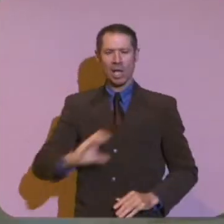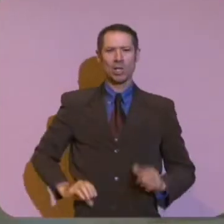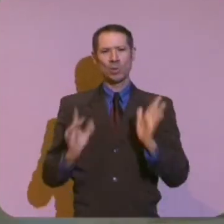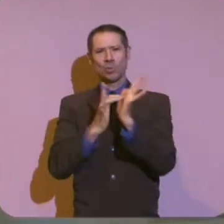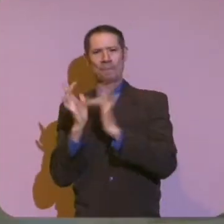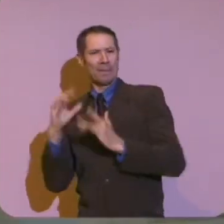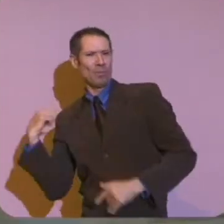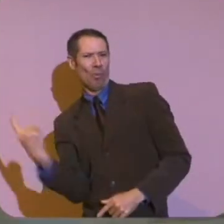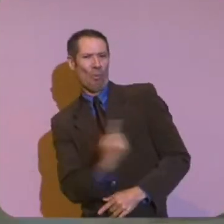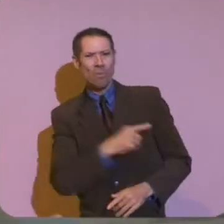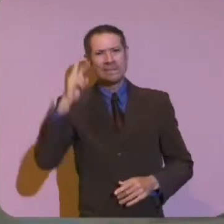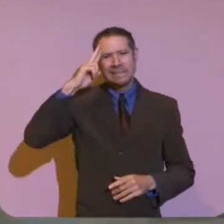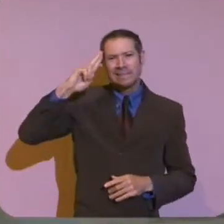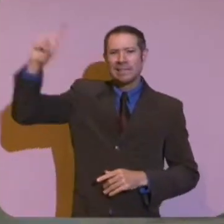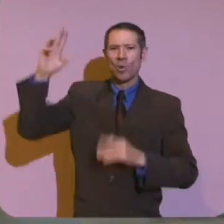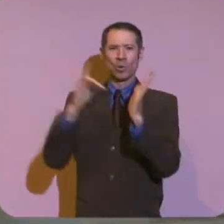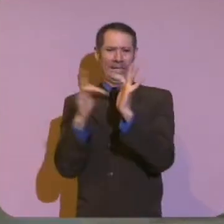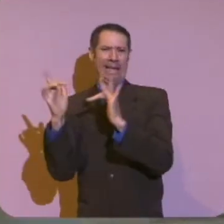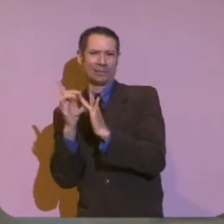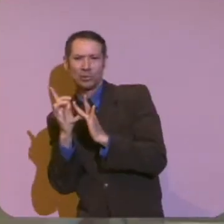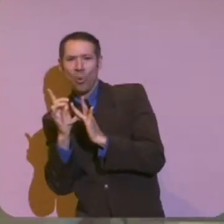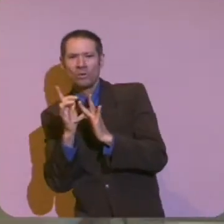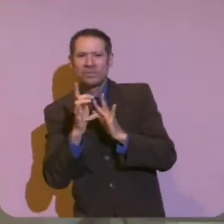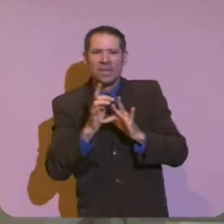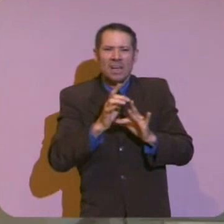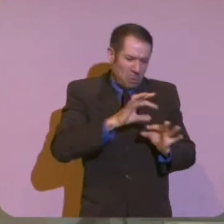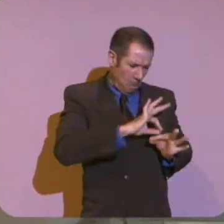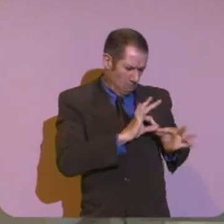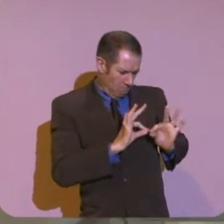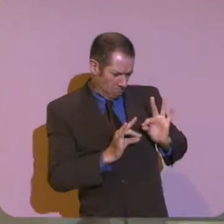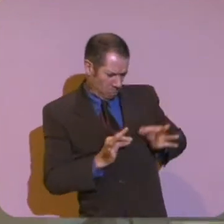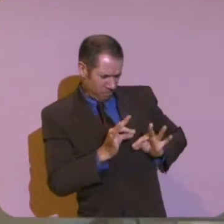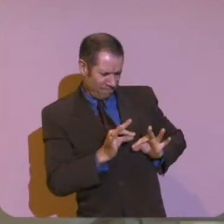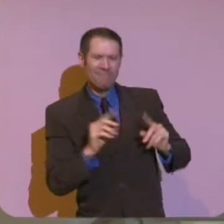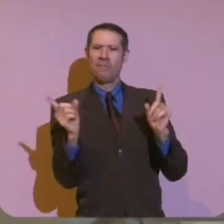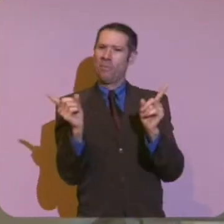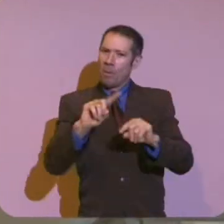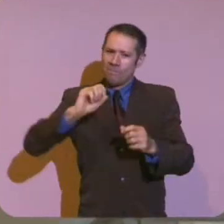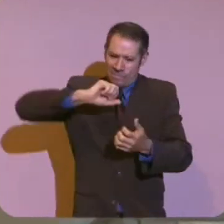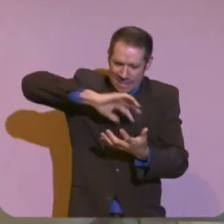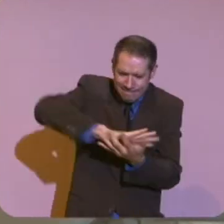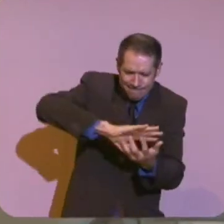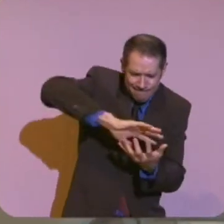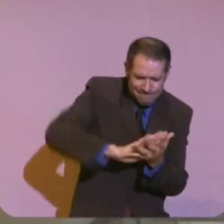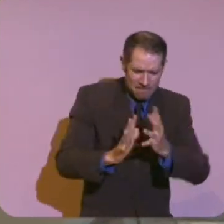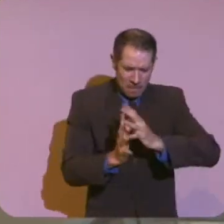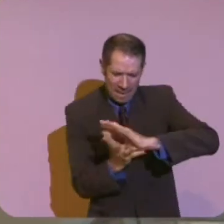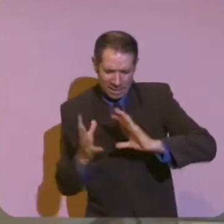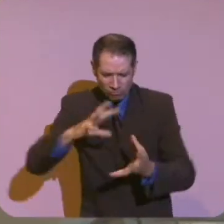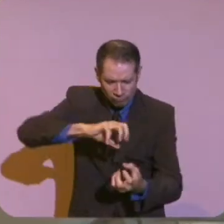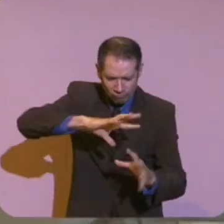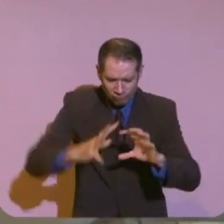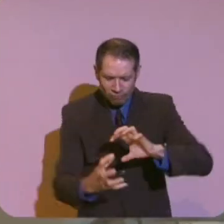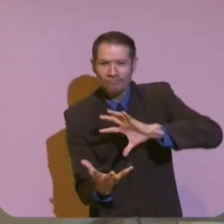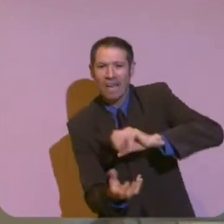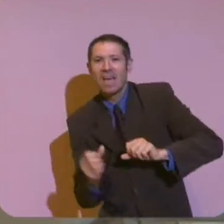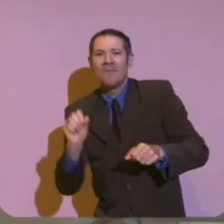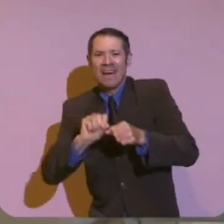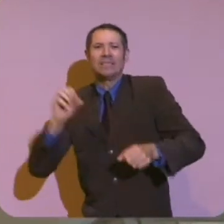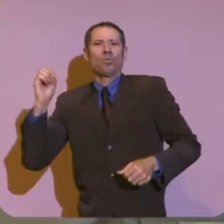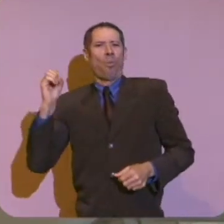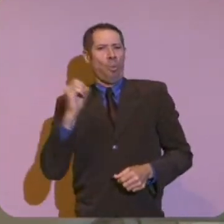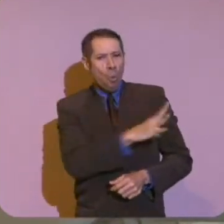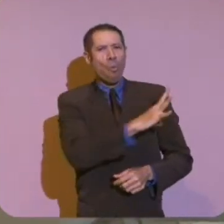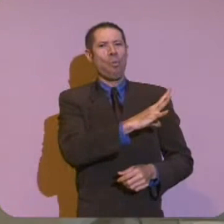nosso Senhor, e que Jesus não faz remendo na vida, Ele amassa o barro e faz